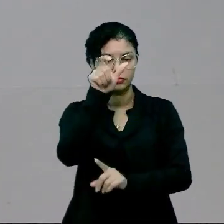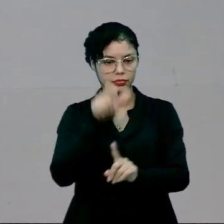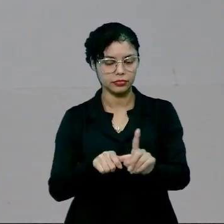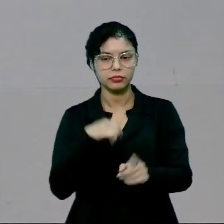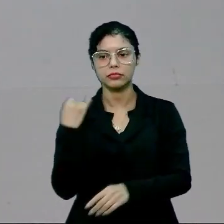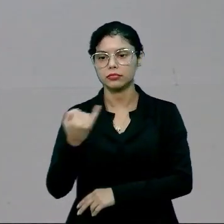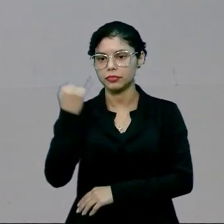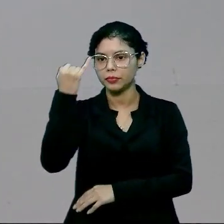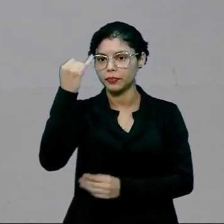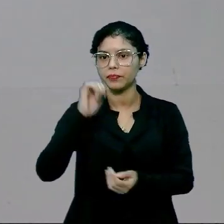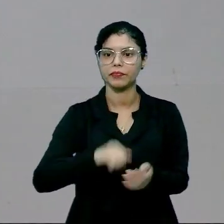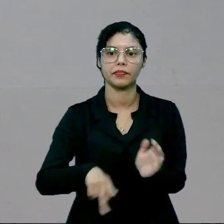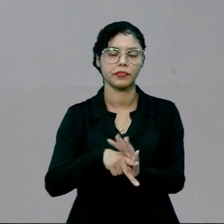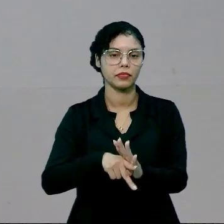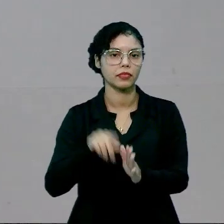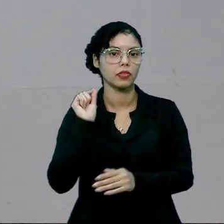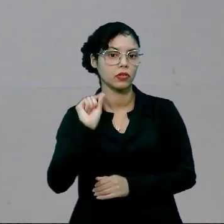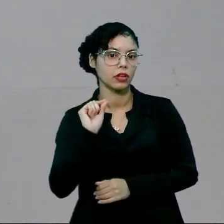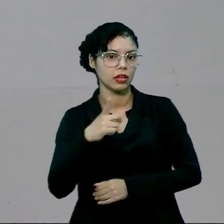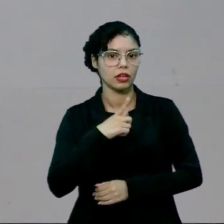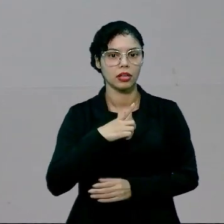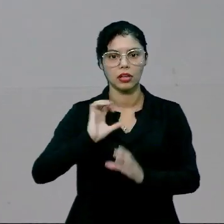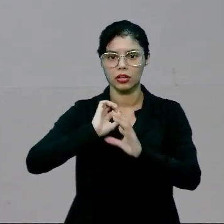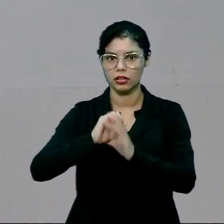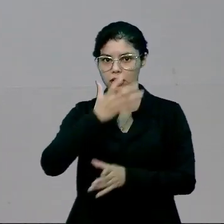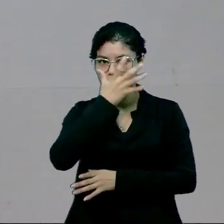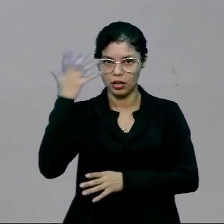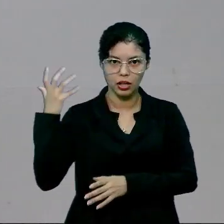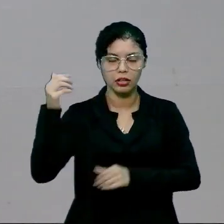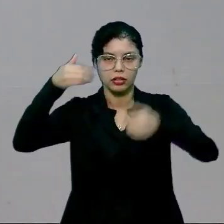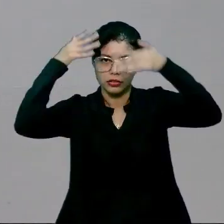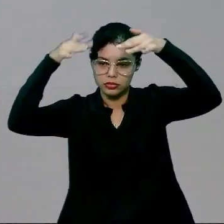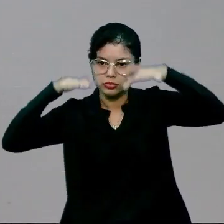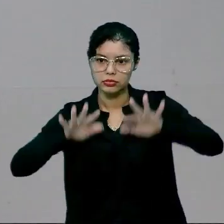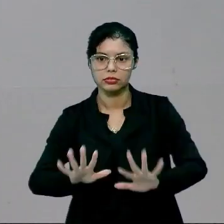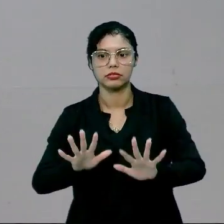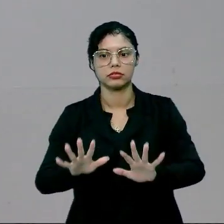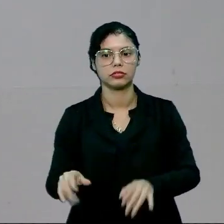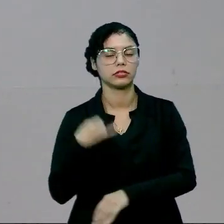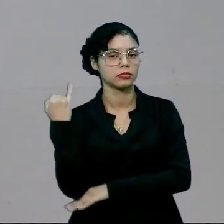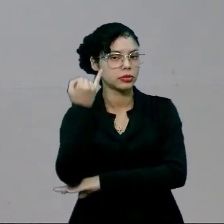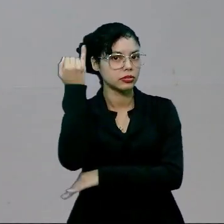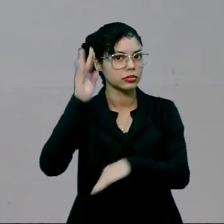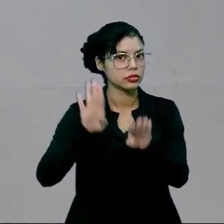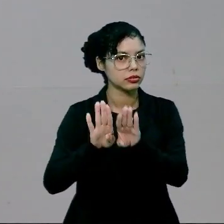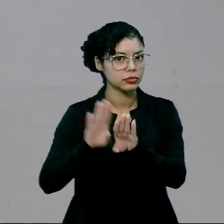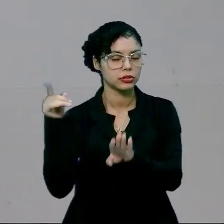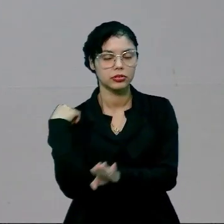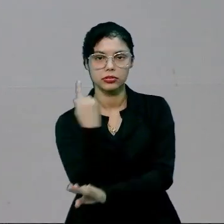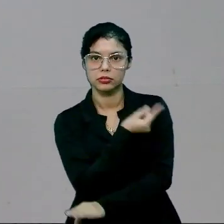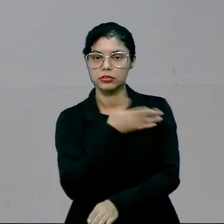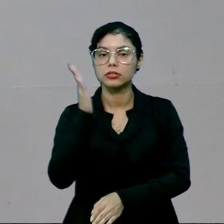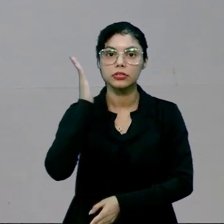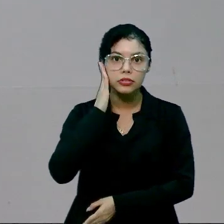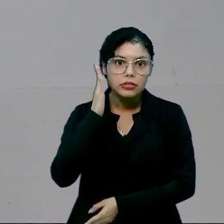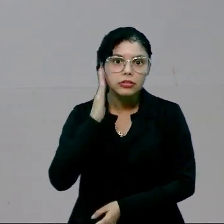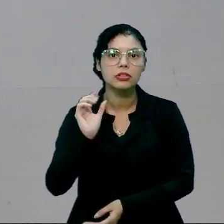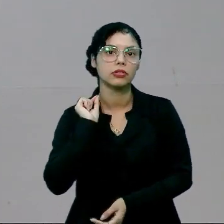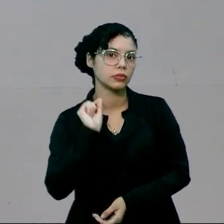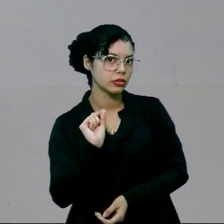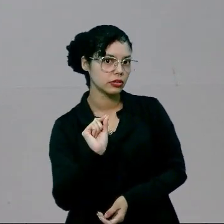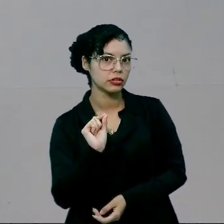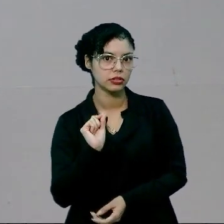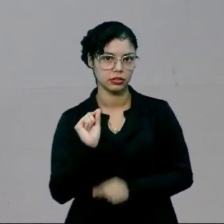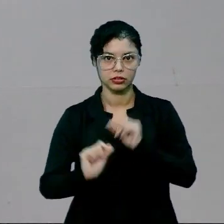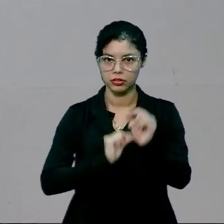qual a importância dele, o que ele tem de caráter naturalista, é importante que antes a gente compreenda e entenda